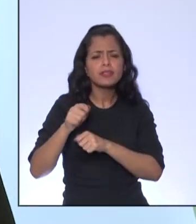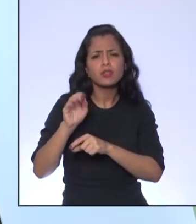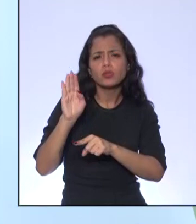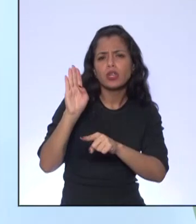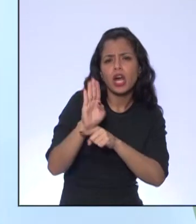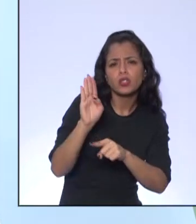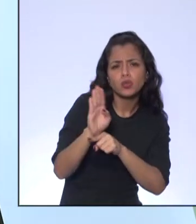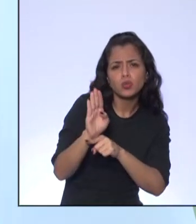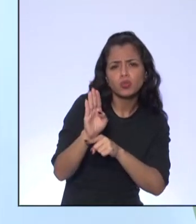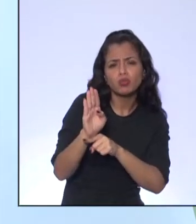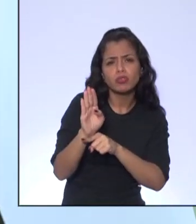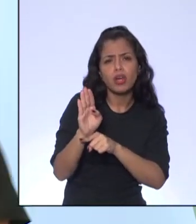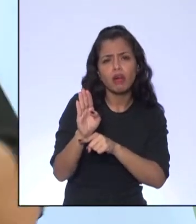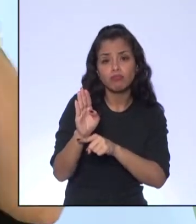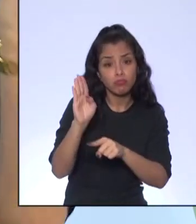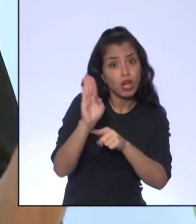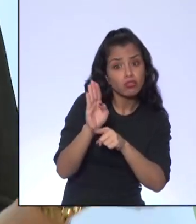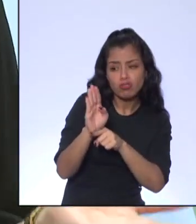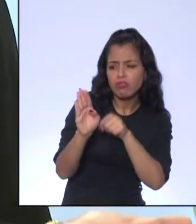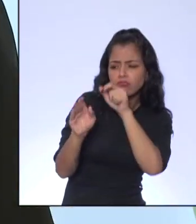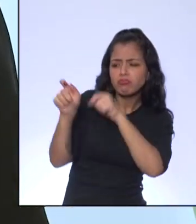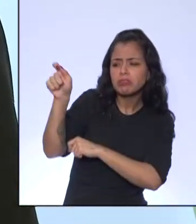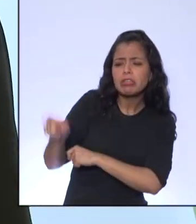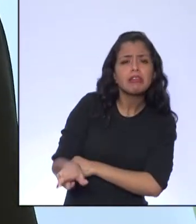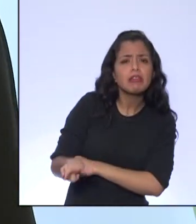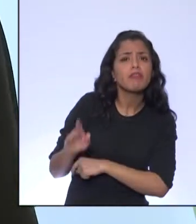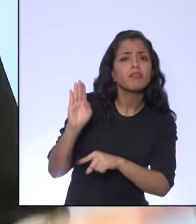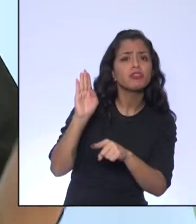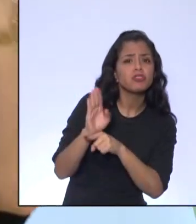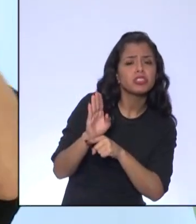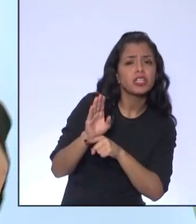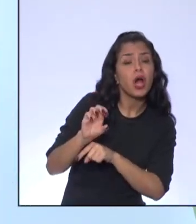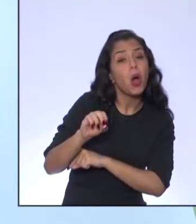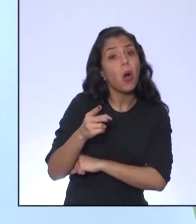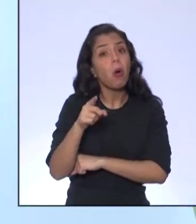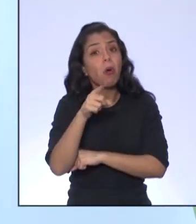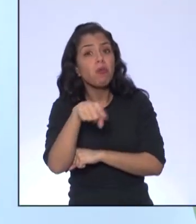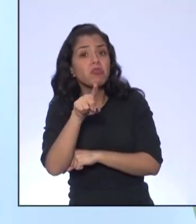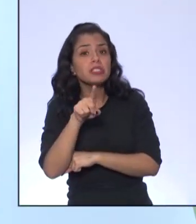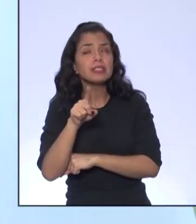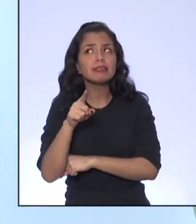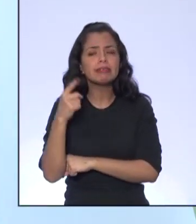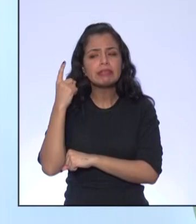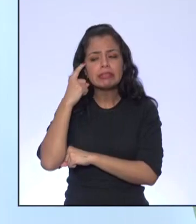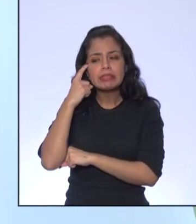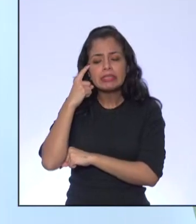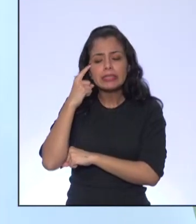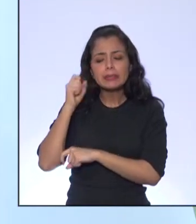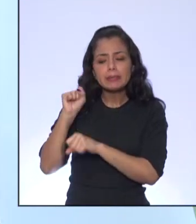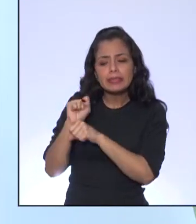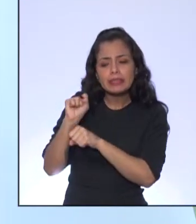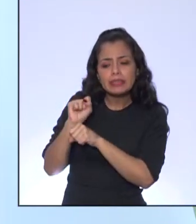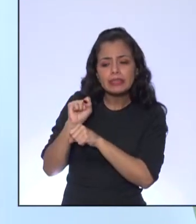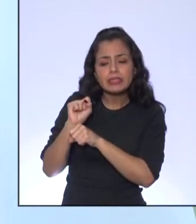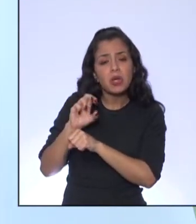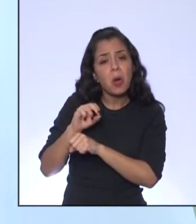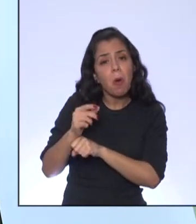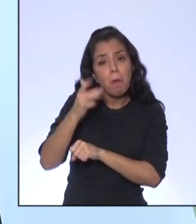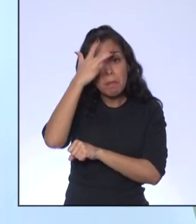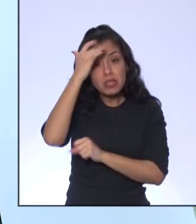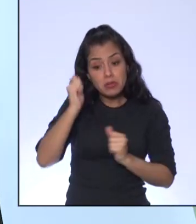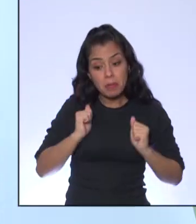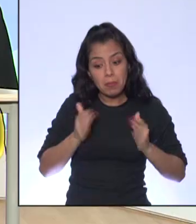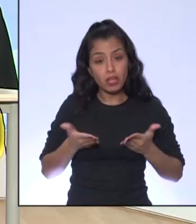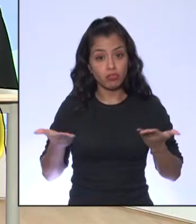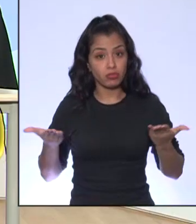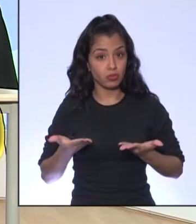vocês contam, quem vocês esperavam que fosse ajudar vocês, quem está ajudando vocês nesse momento.